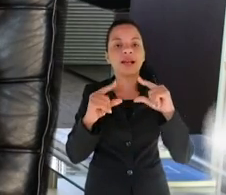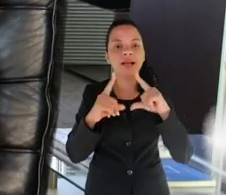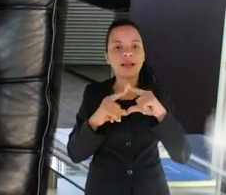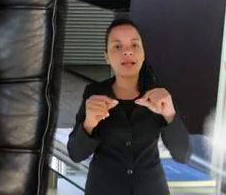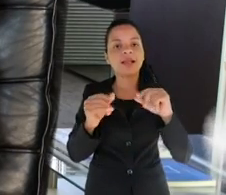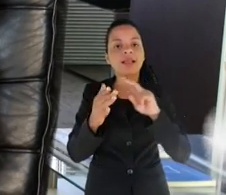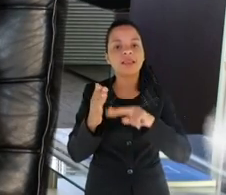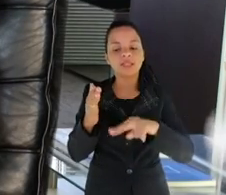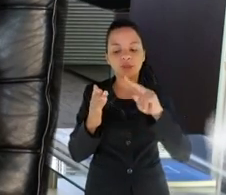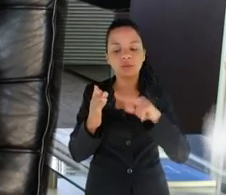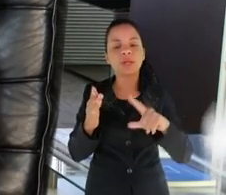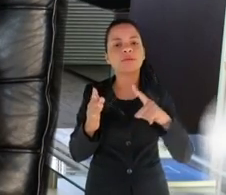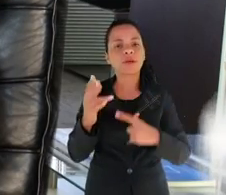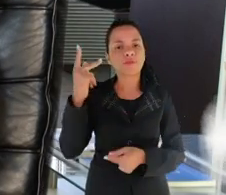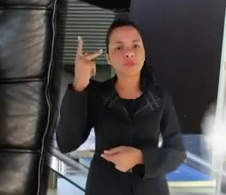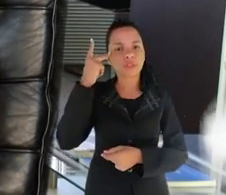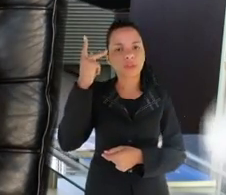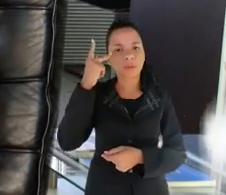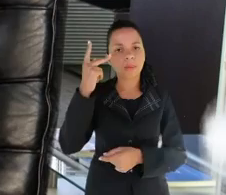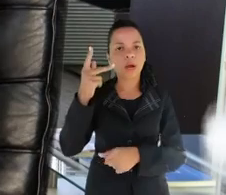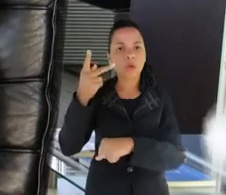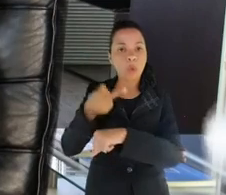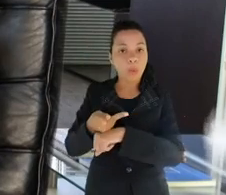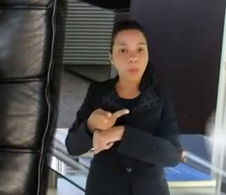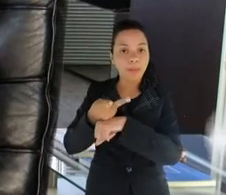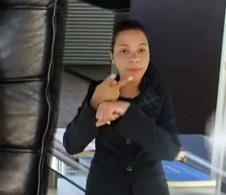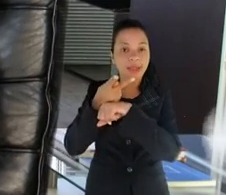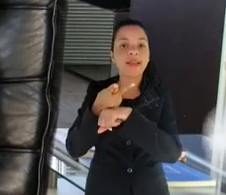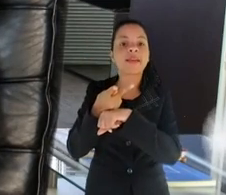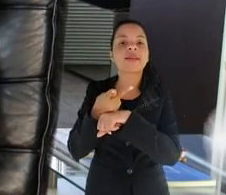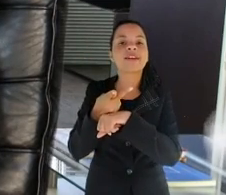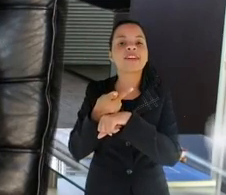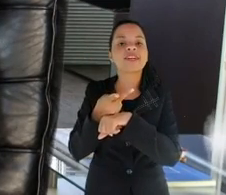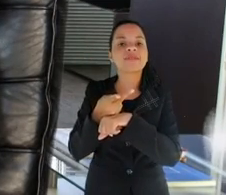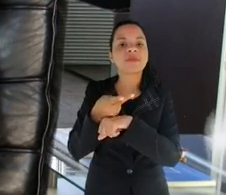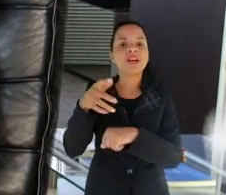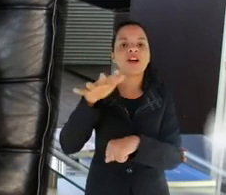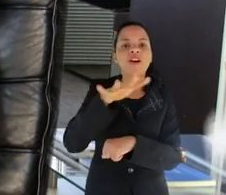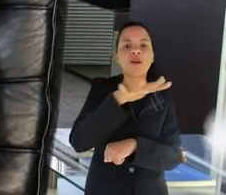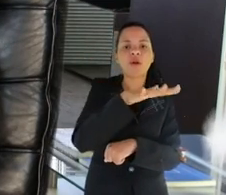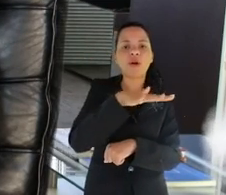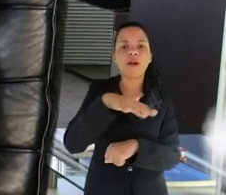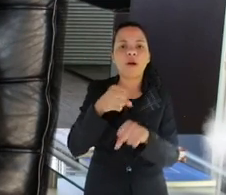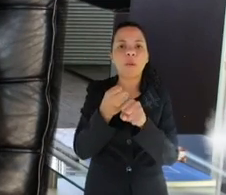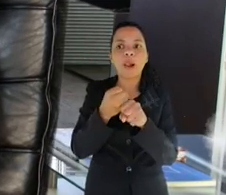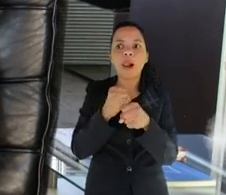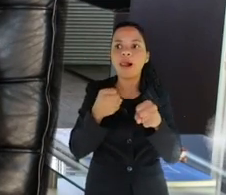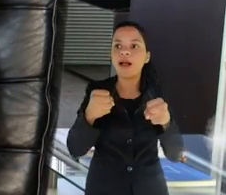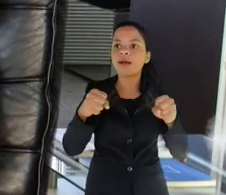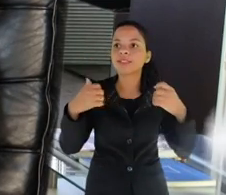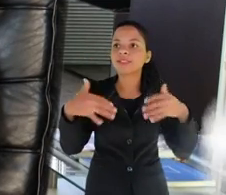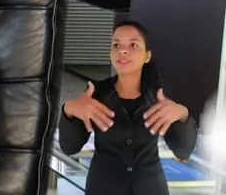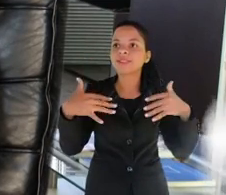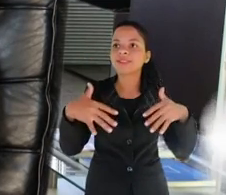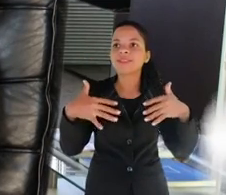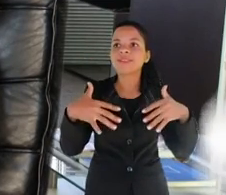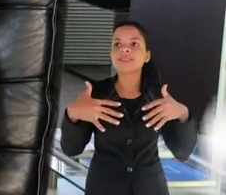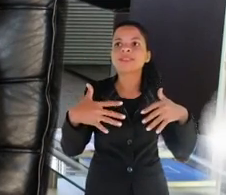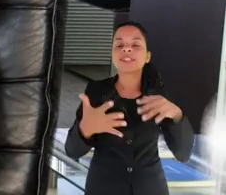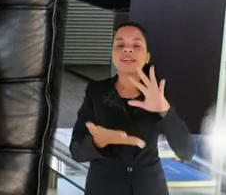São Paulo, no local mais grandioso de São Paulo, e no Ibirapuera ali.